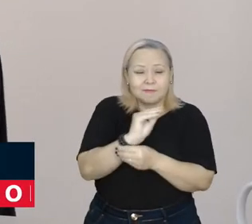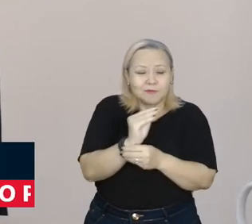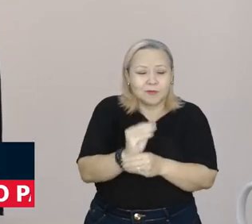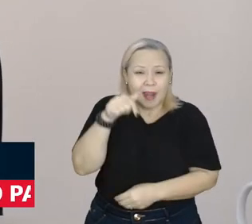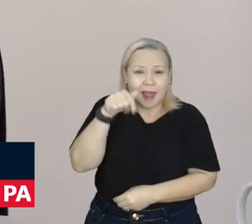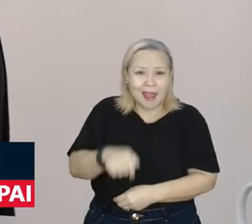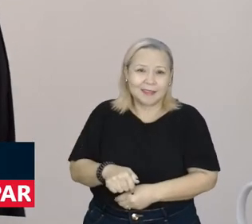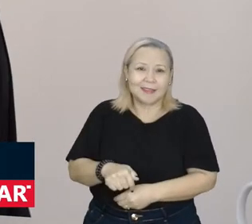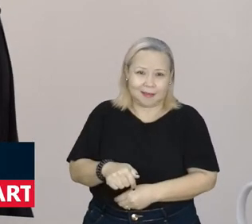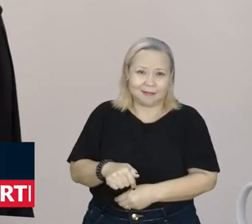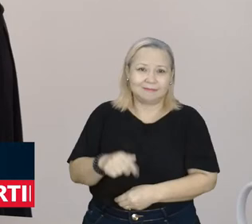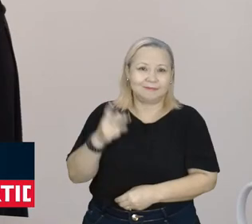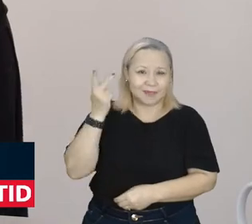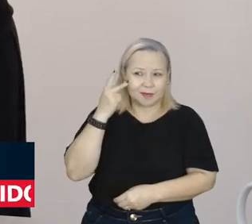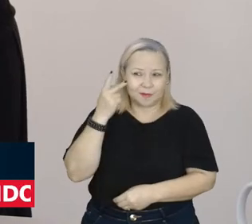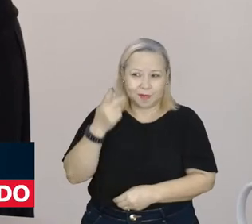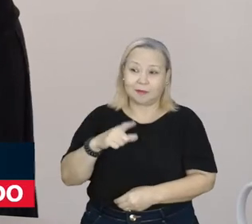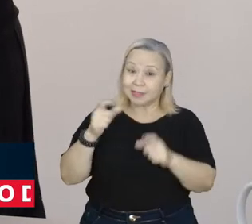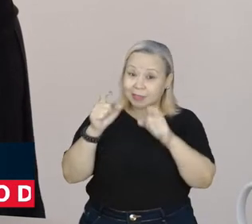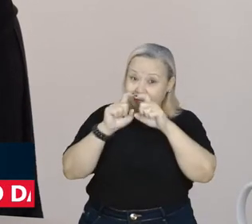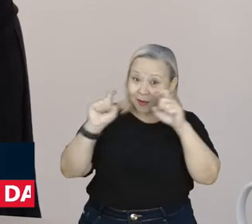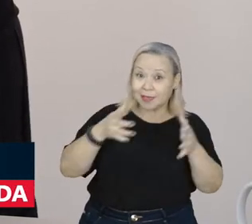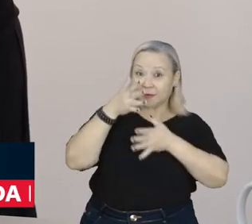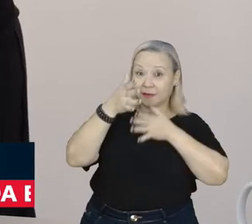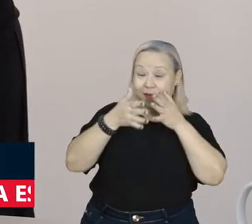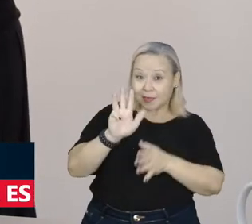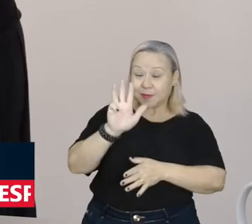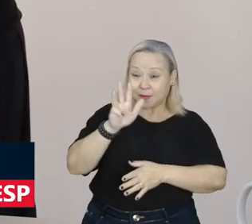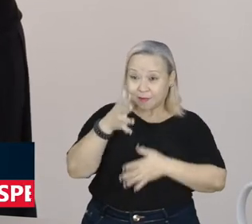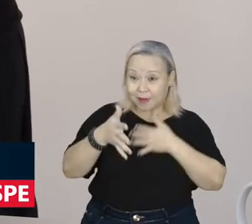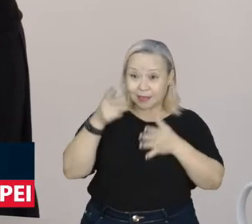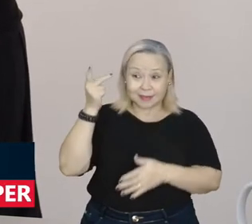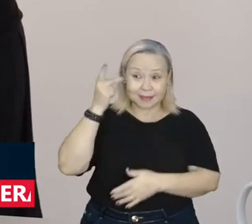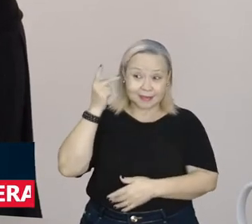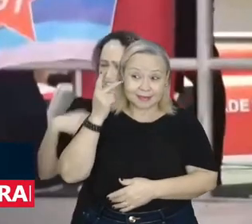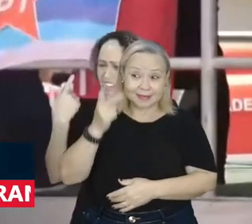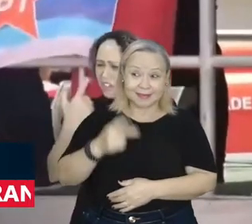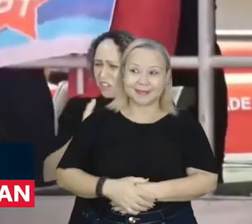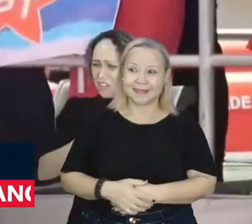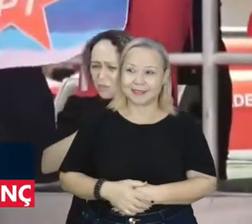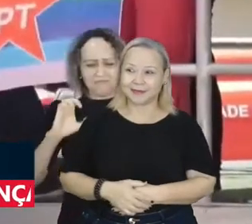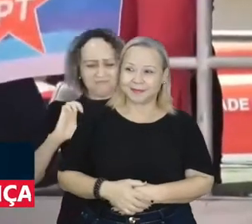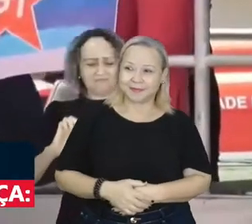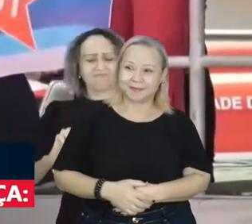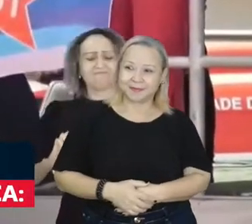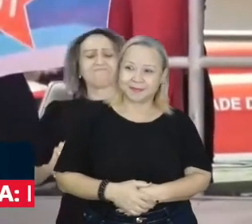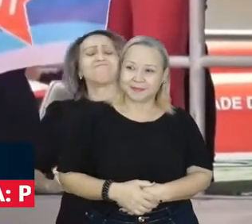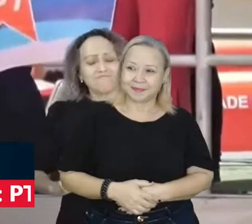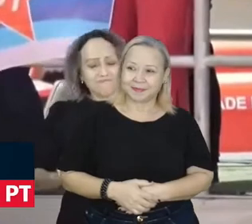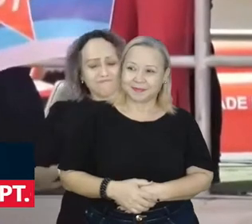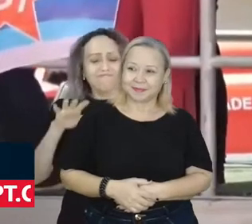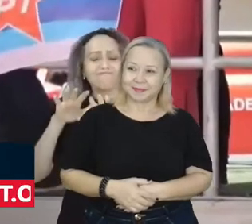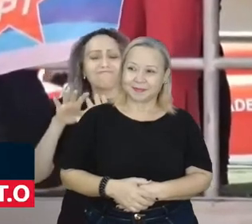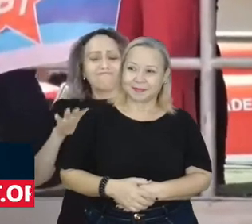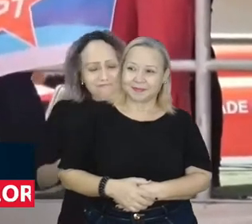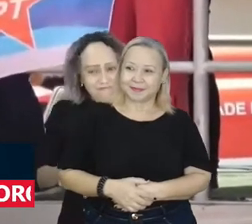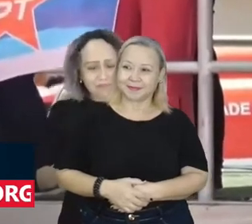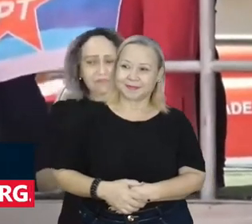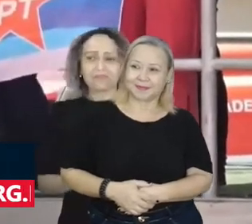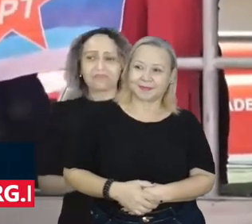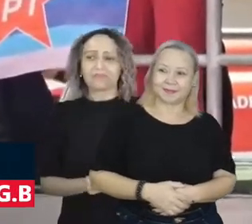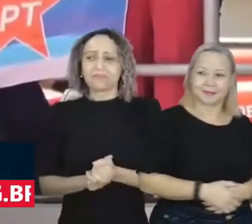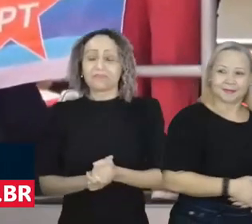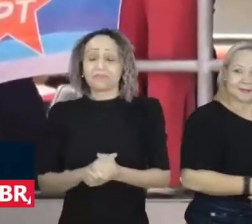da fala do presidente Lula lá em São Paulo. Eu sou pernambucano, vim de lá para São Paulo